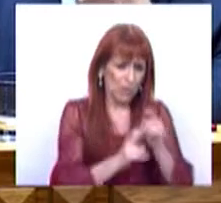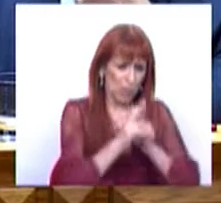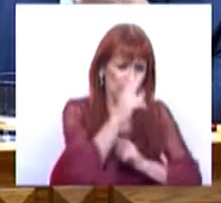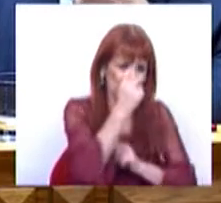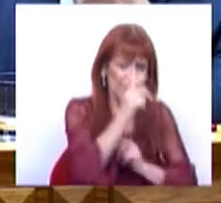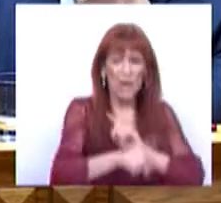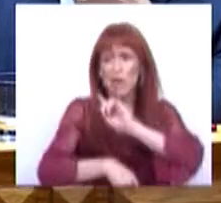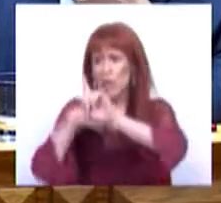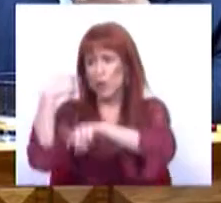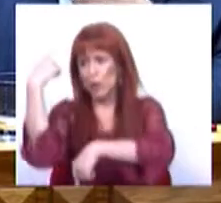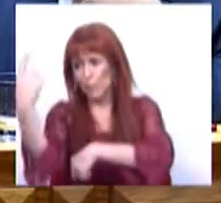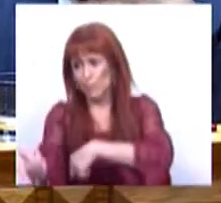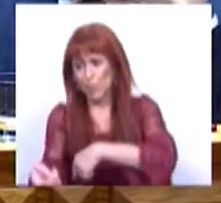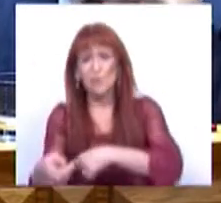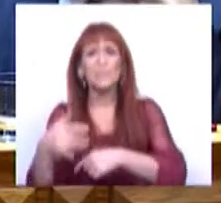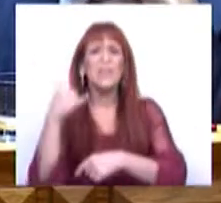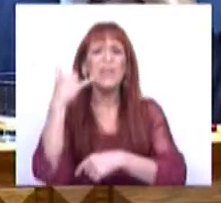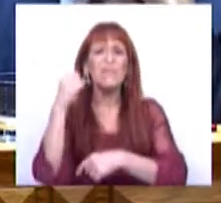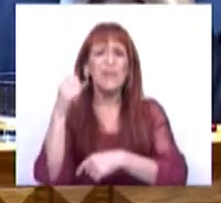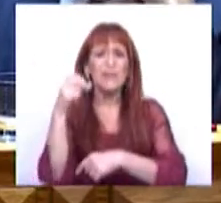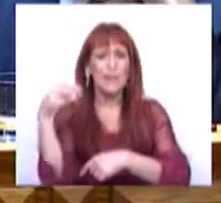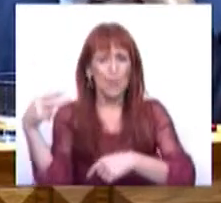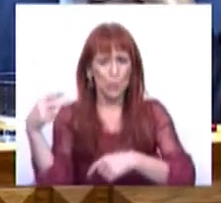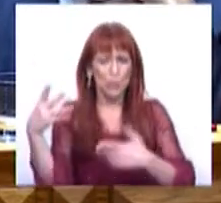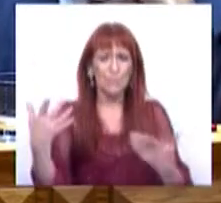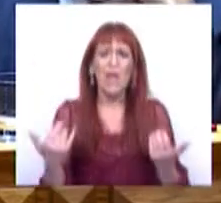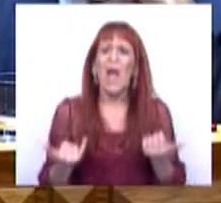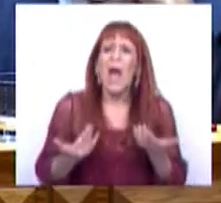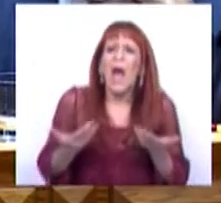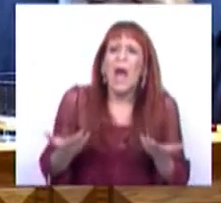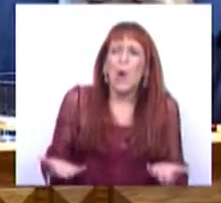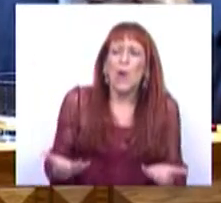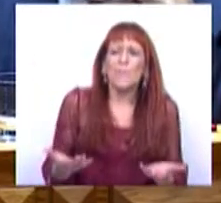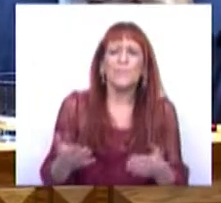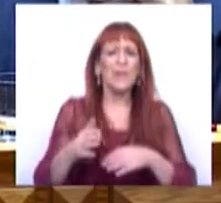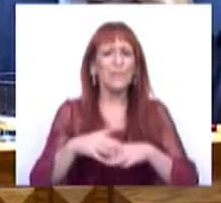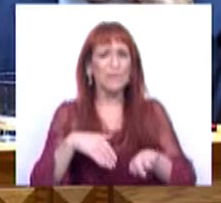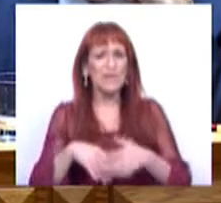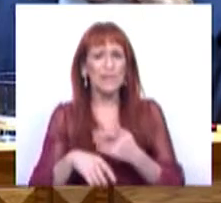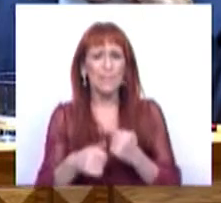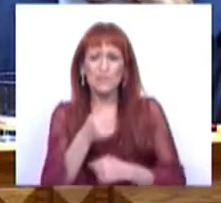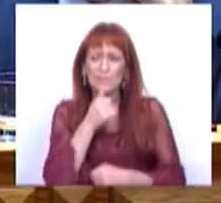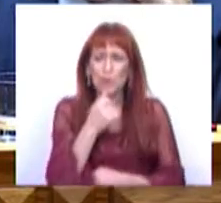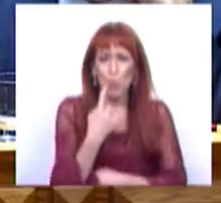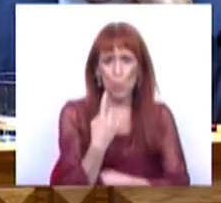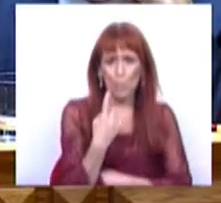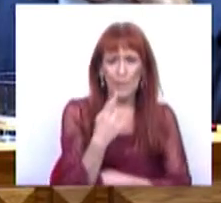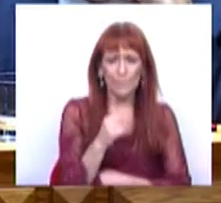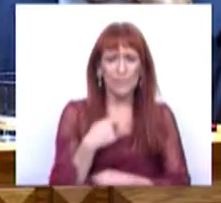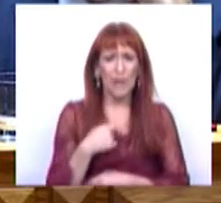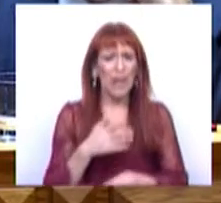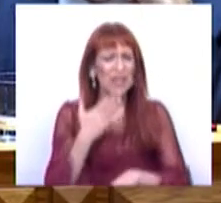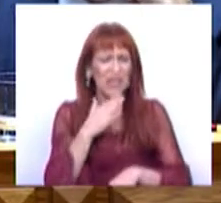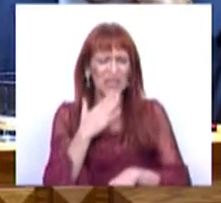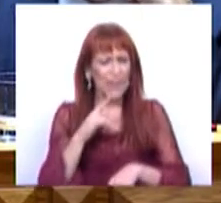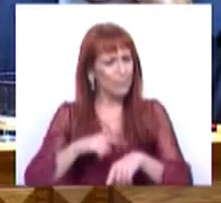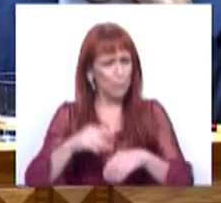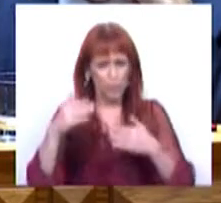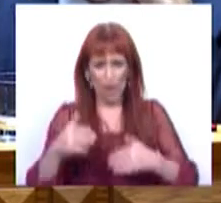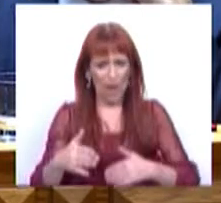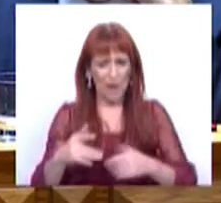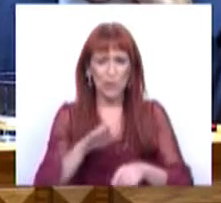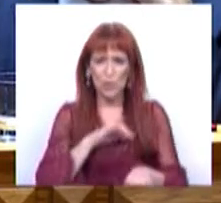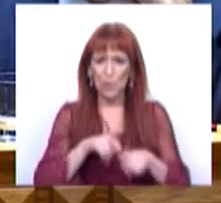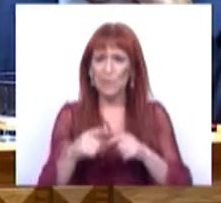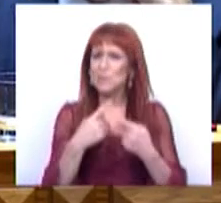preço dos combustíveis e depois de 20 euros. E agora fizemos uma medida que é temporária, Sr. Deputado, e